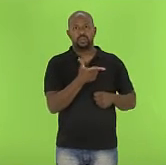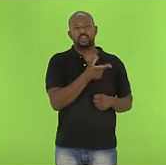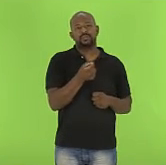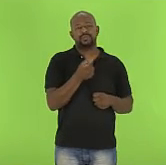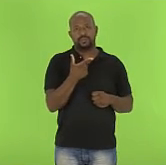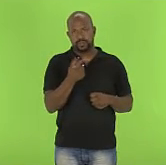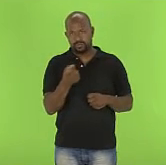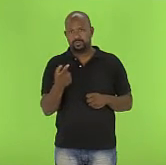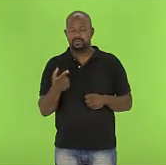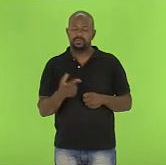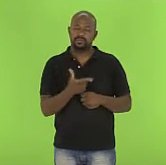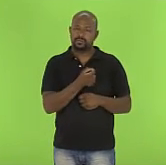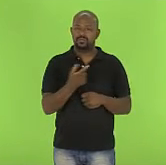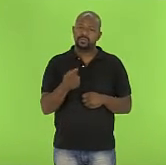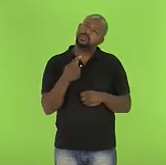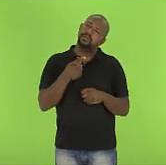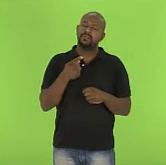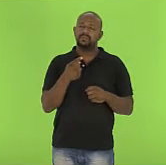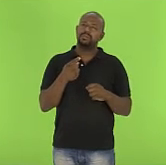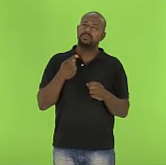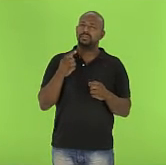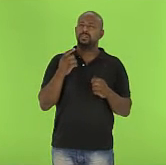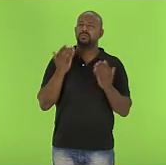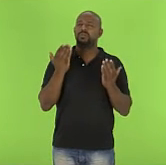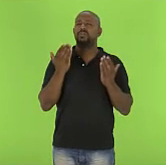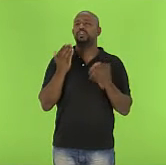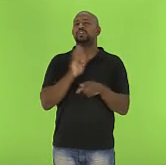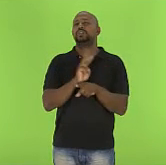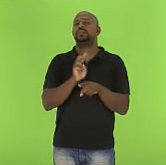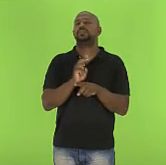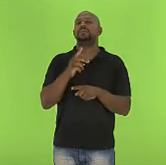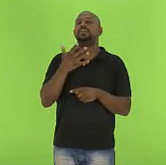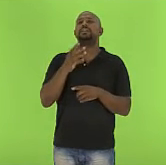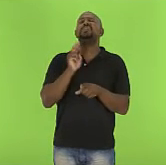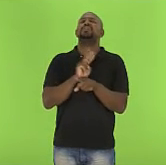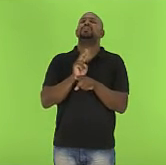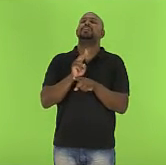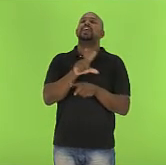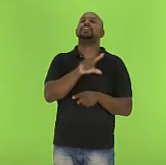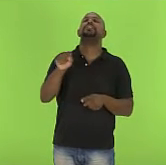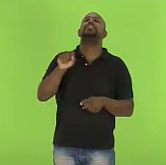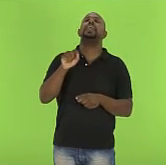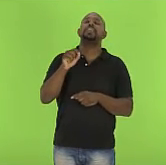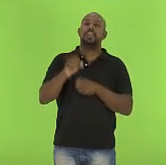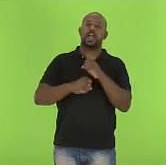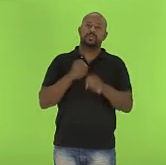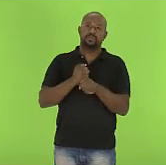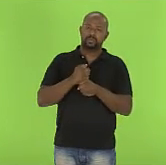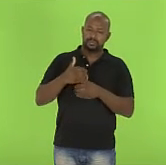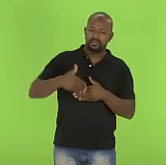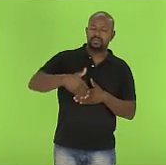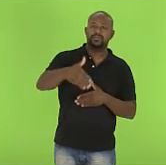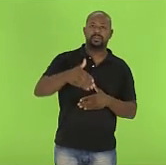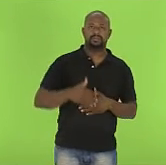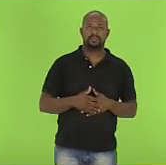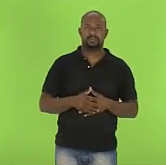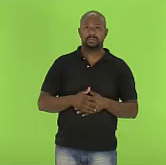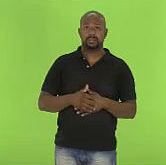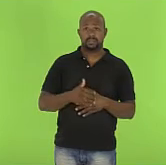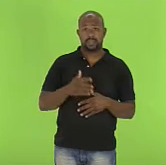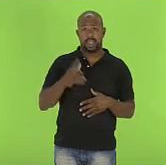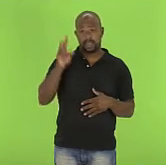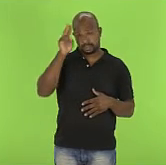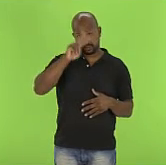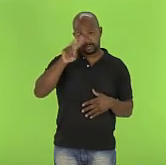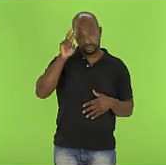de 2020, a Covid. Então eu fiz uma projeção para daqui a 100 anos. A